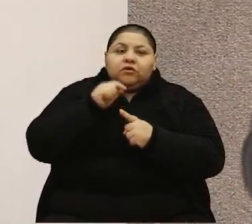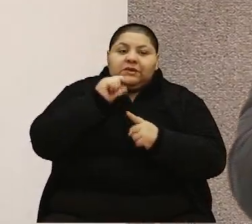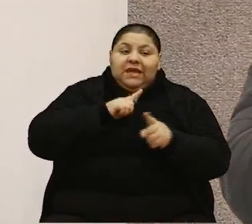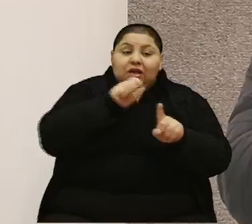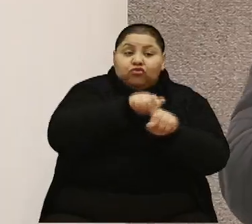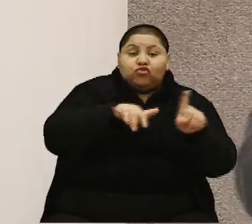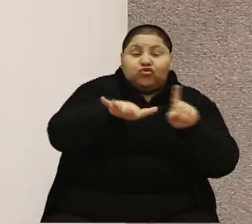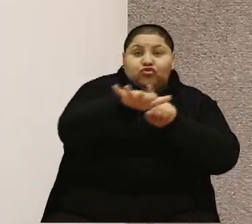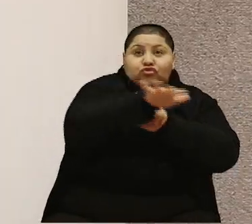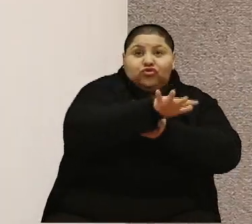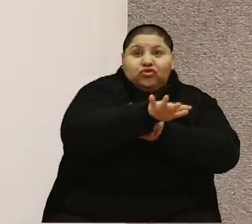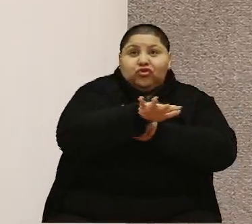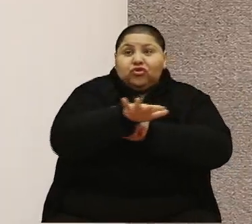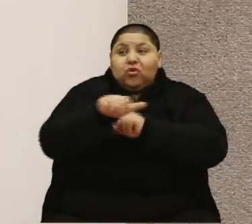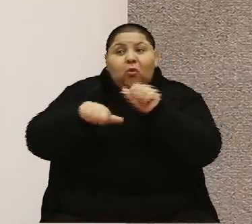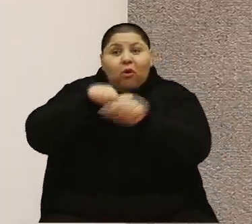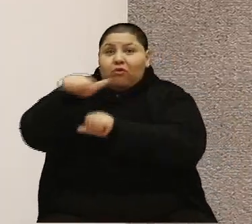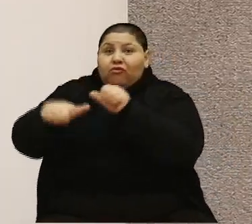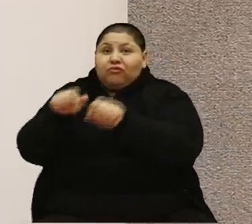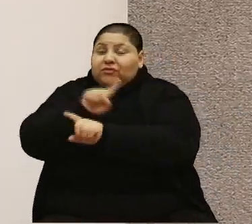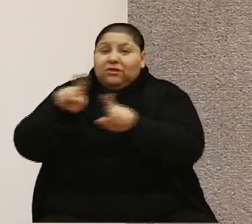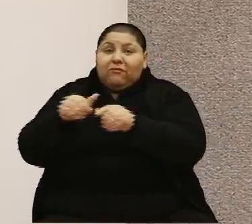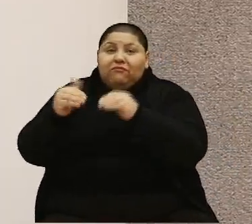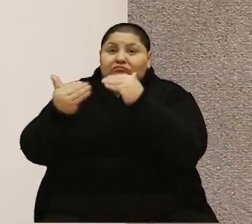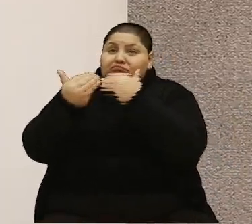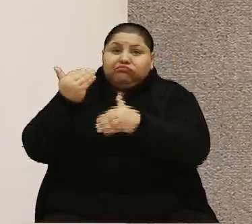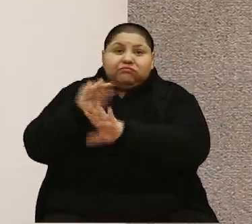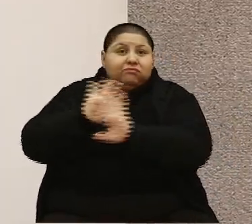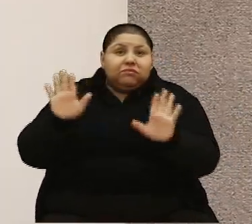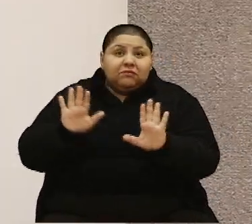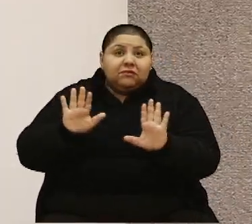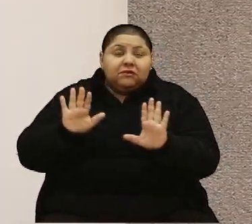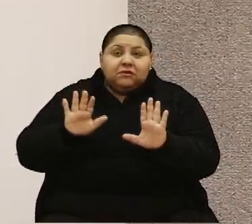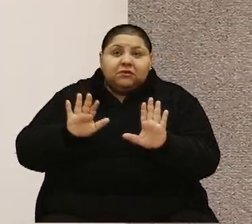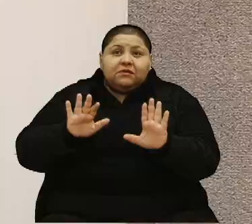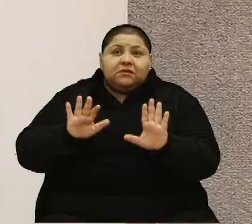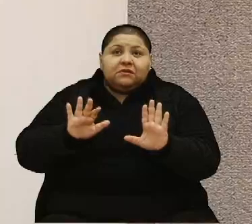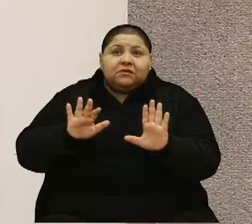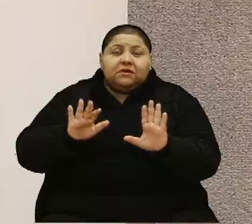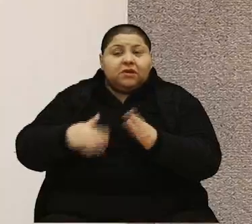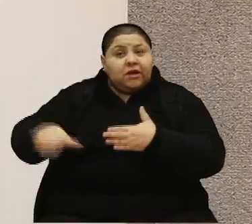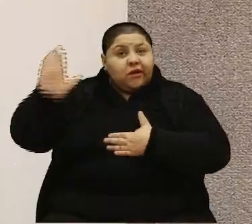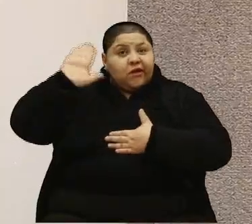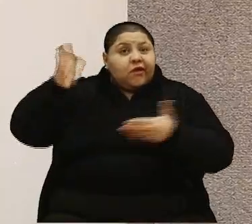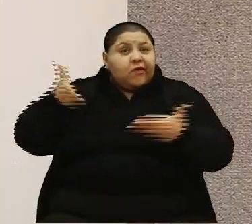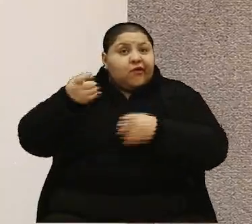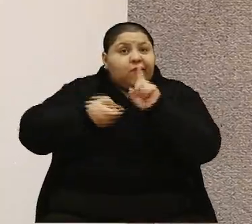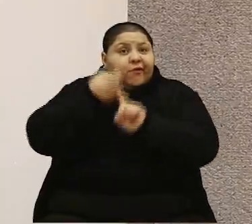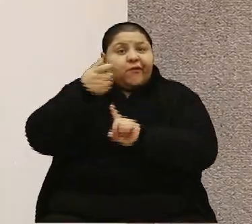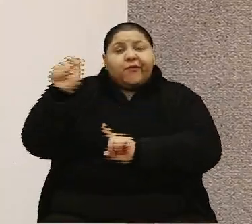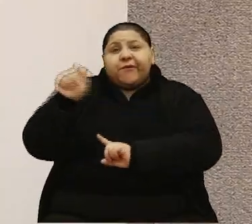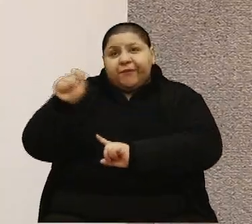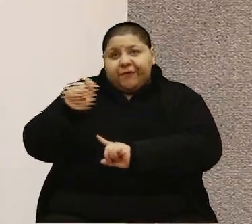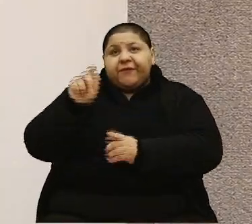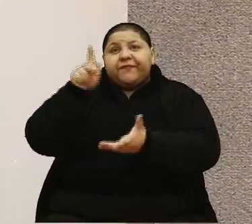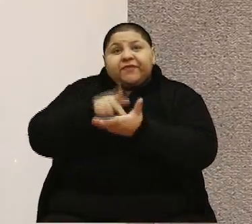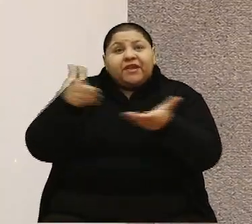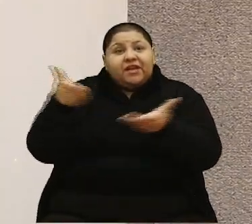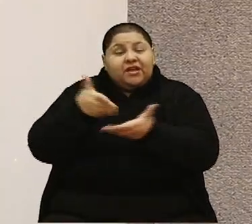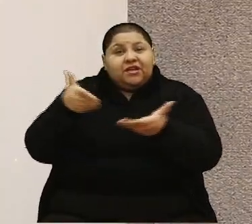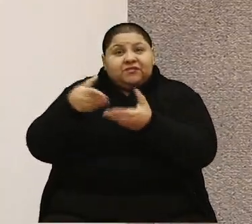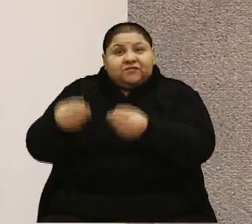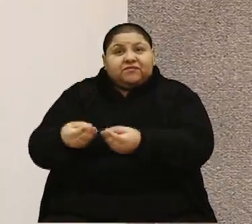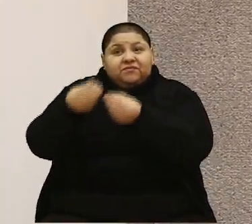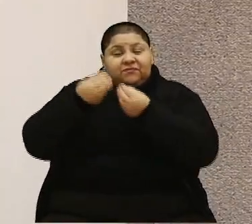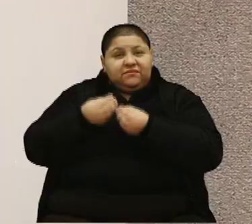social com um reajuste que não é coerente, que não diz respeito à realidade. E outra, a promessa é que agora no mês de agosto, né, na verdade o pessoal já está recebendo agora